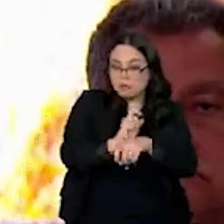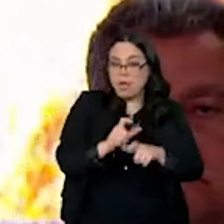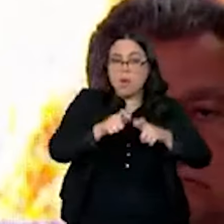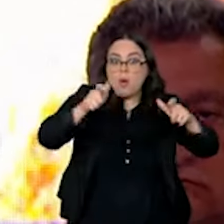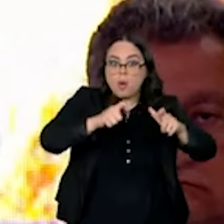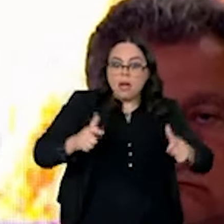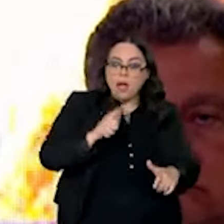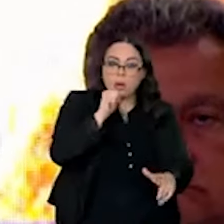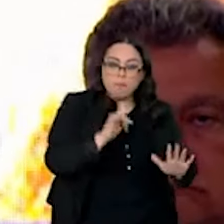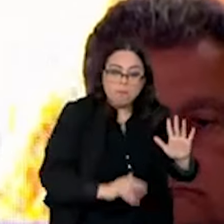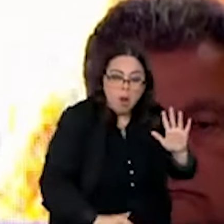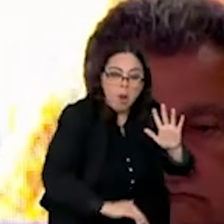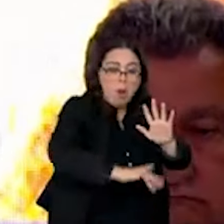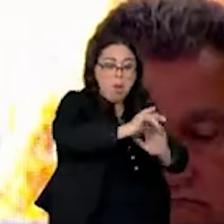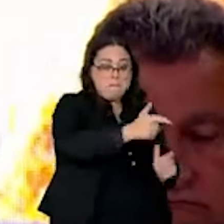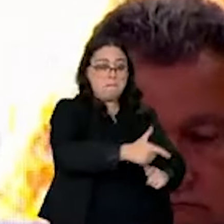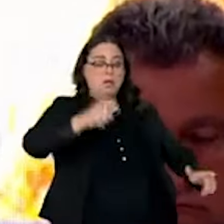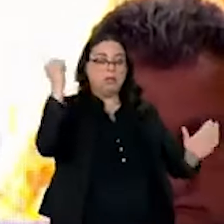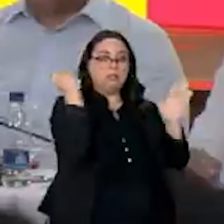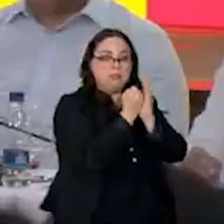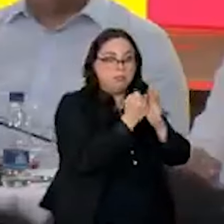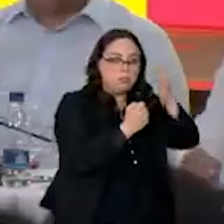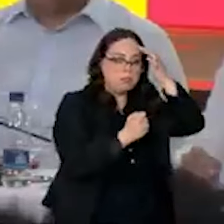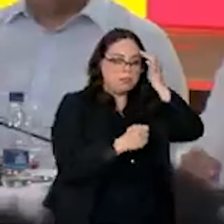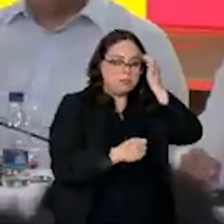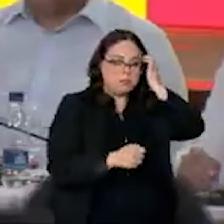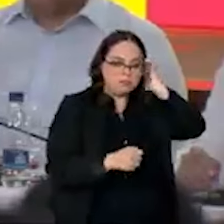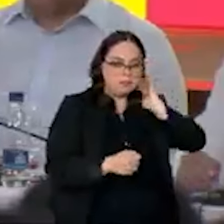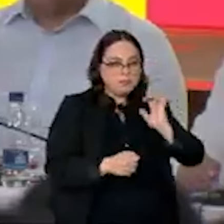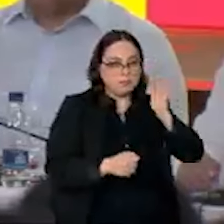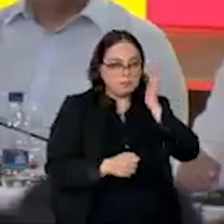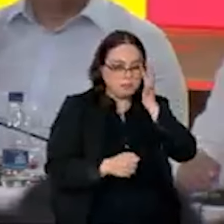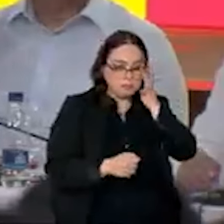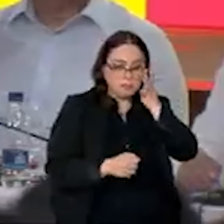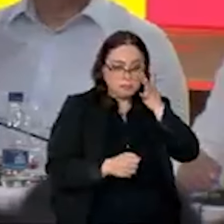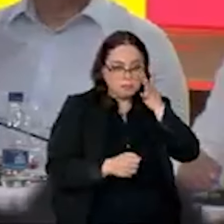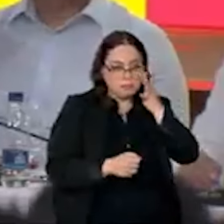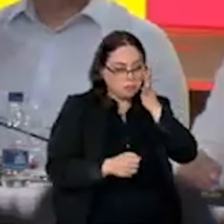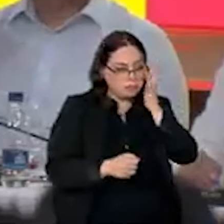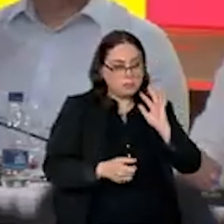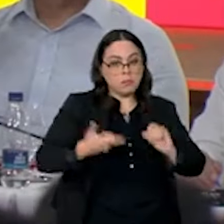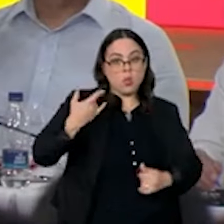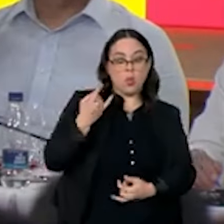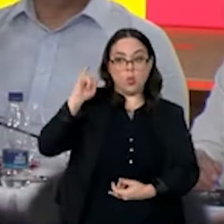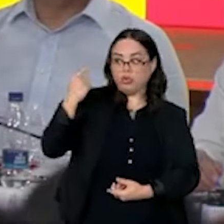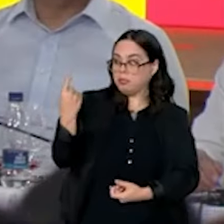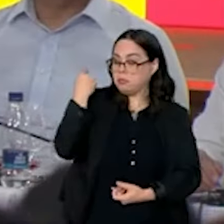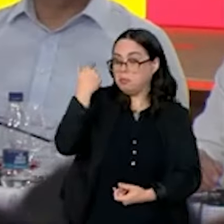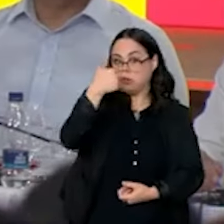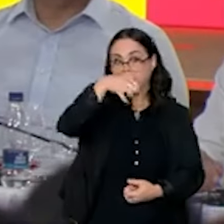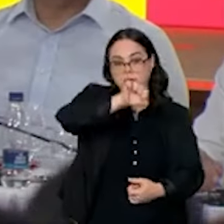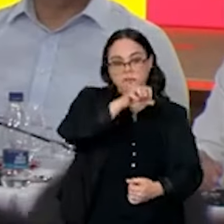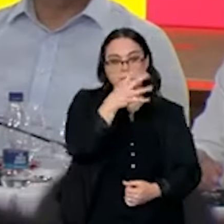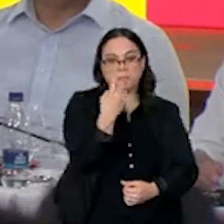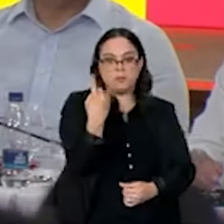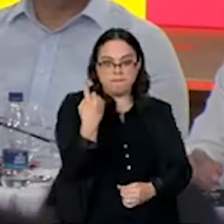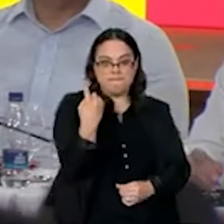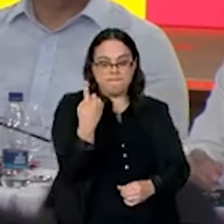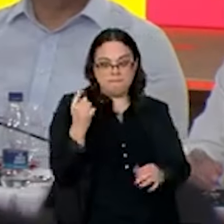maior enchente da história, a última tinha sido em 1941. Uma enchente